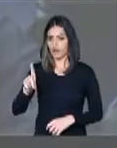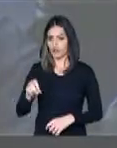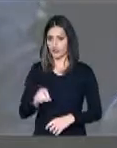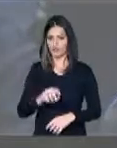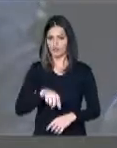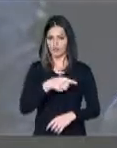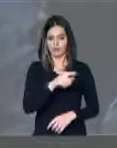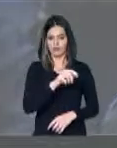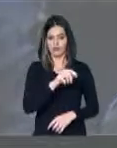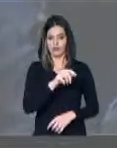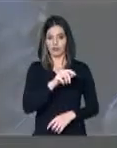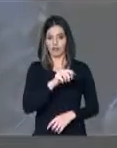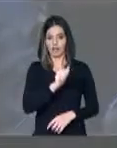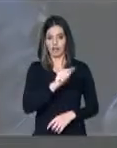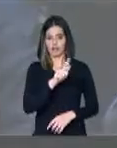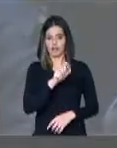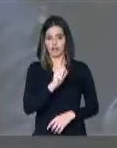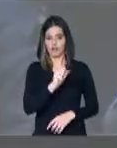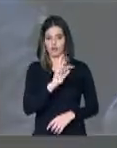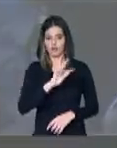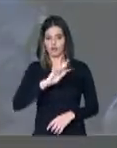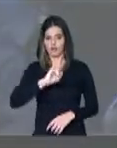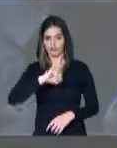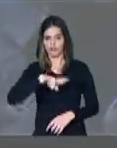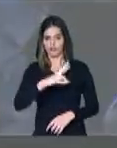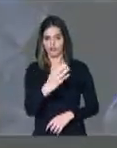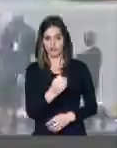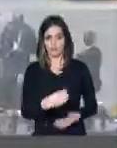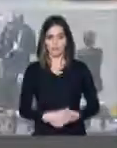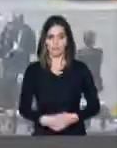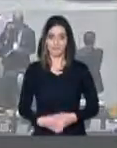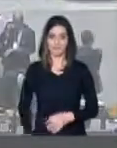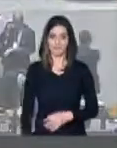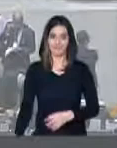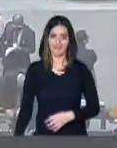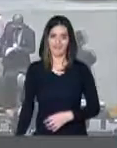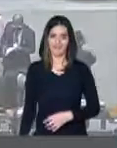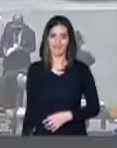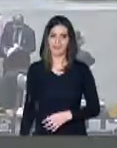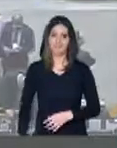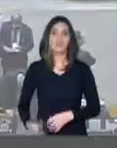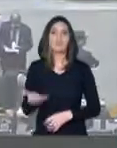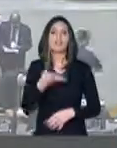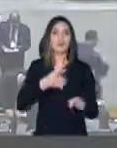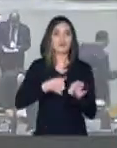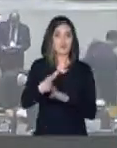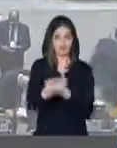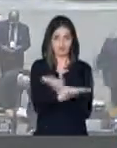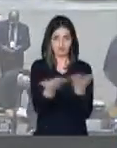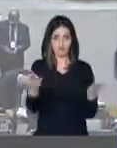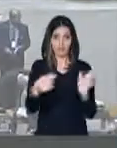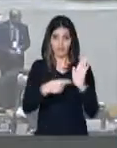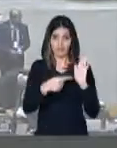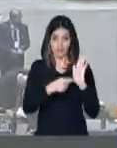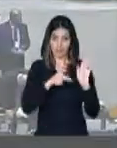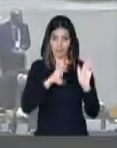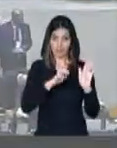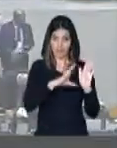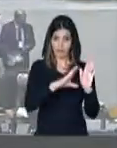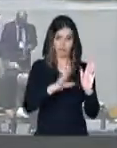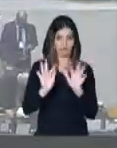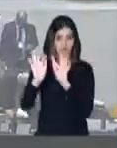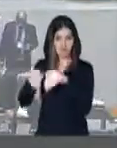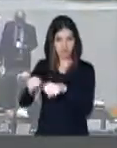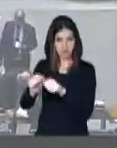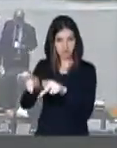Senhor presidente, o PSDB só gostaria... Pedro, só um minutinho. O PSDB só gostaria de orientar seus deputados e a todos de que essa PEC não acaba